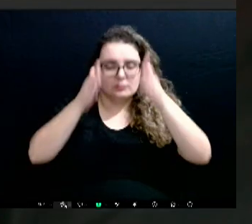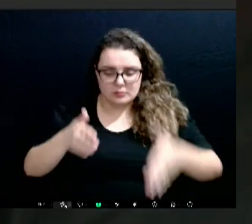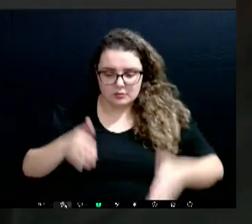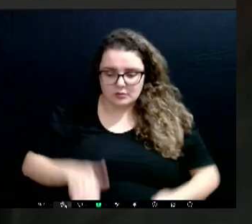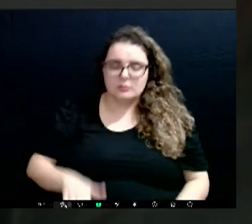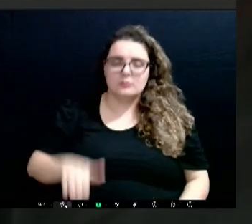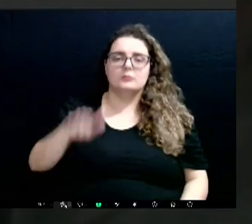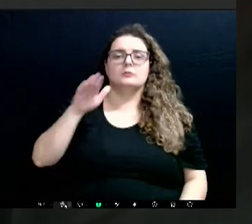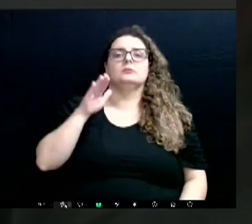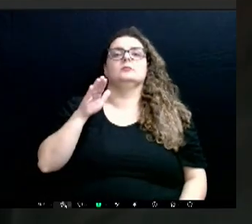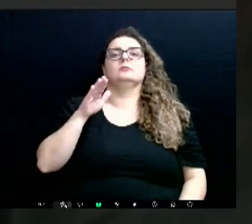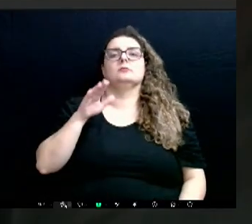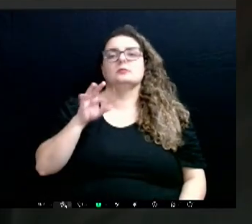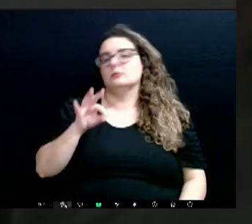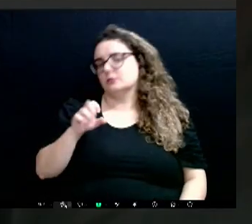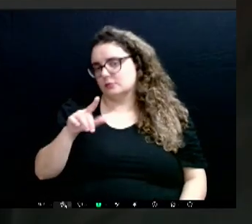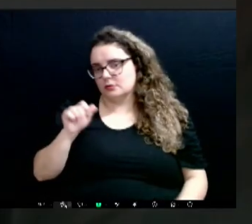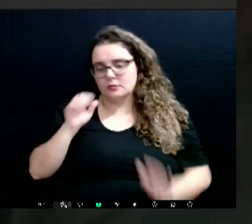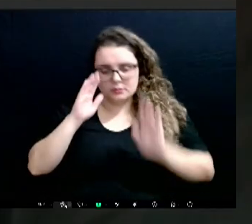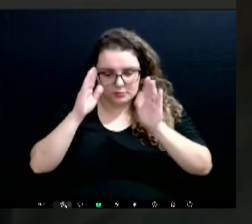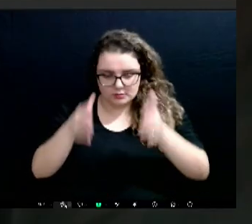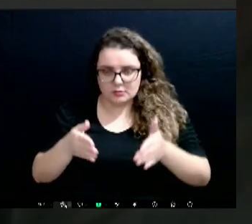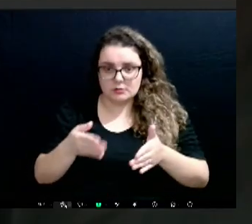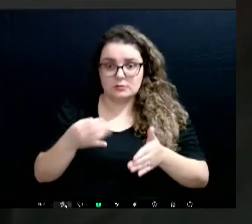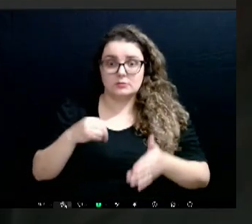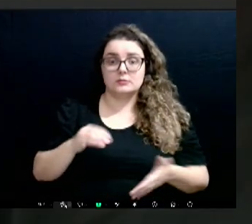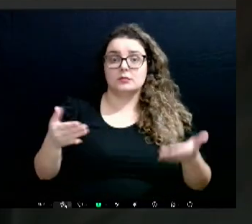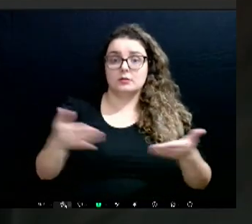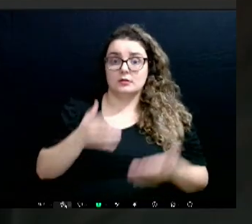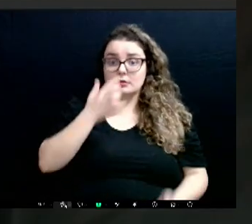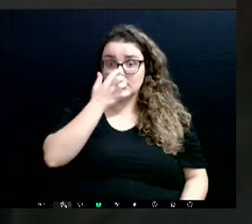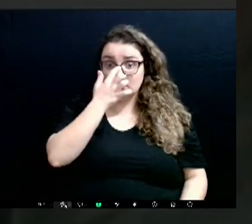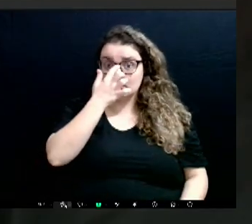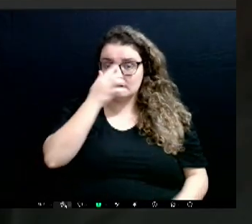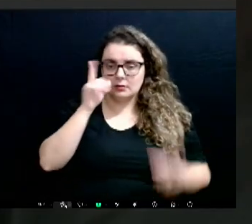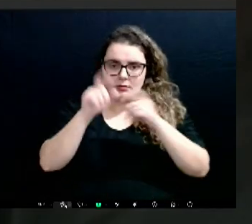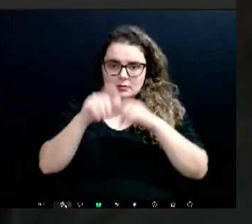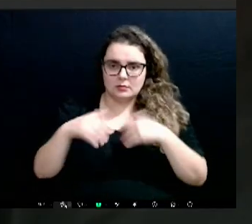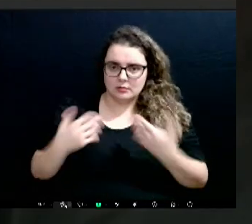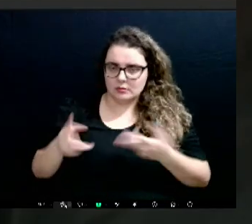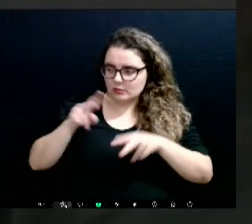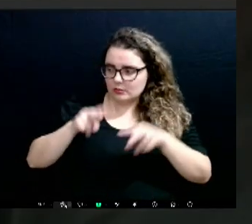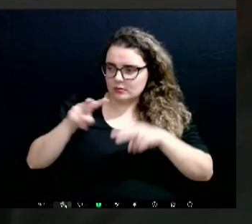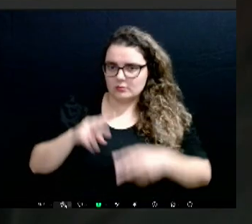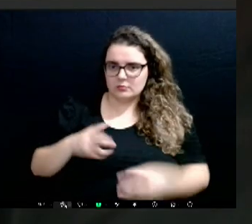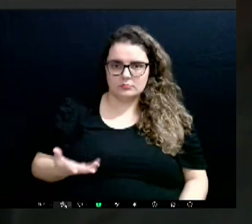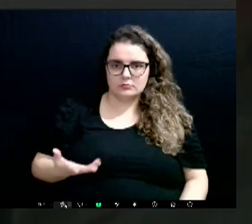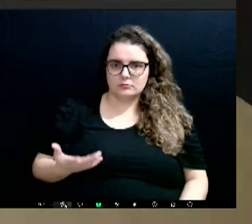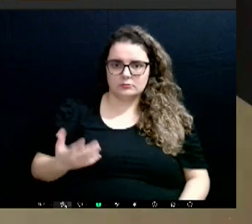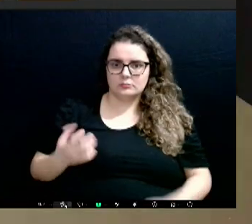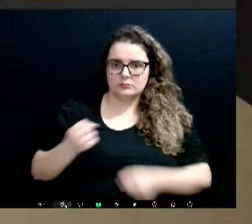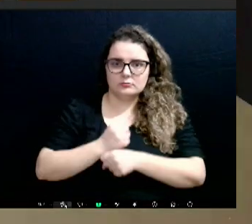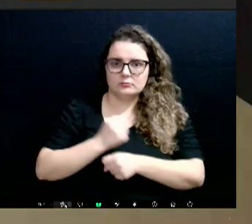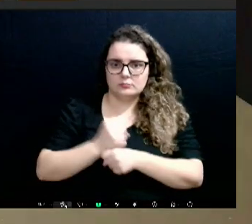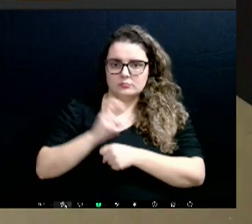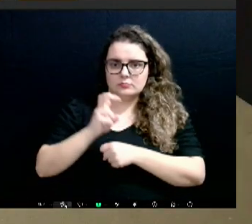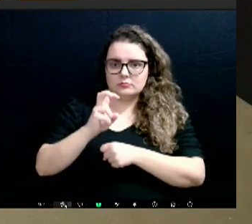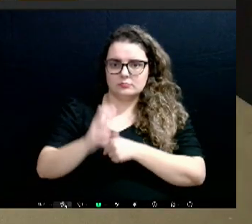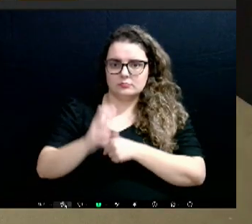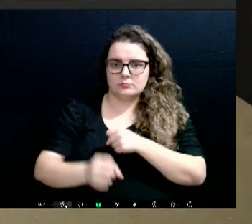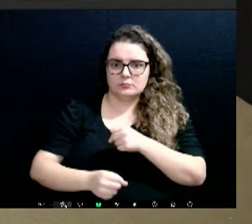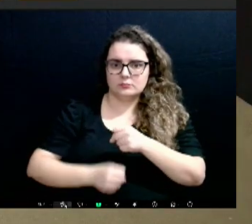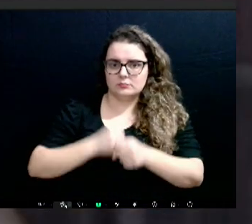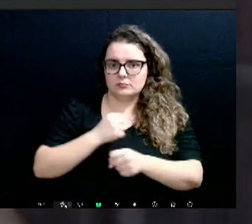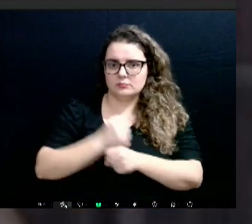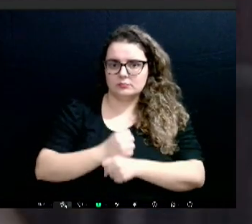grudados em telas. Então, se agora está difícil, qual que é a sua visão daqui uns 5, 6, 10 anos?